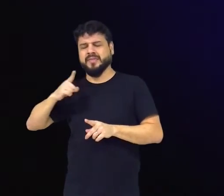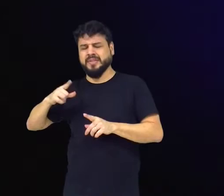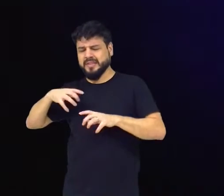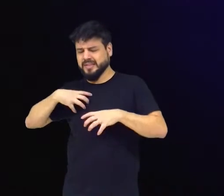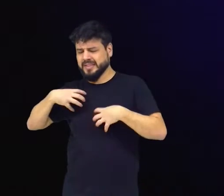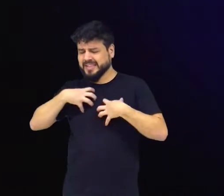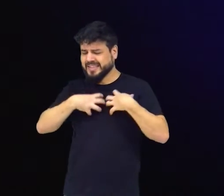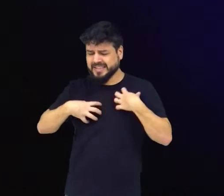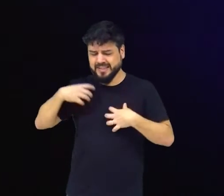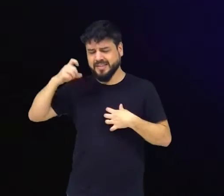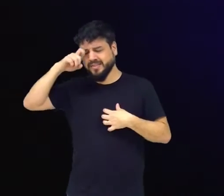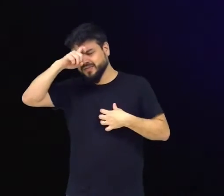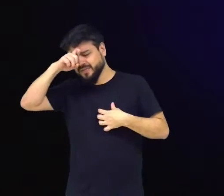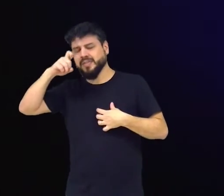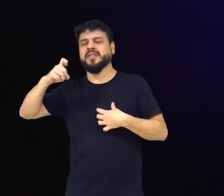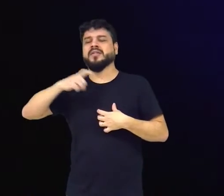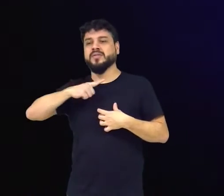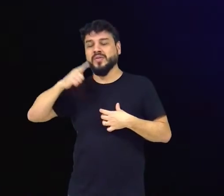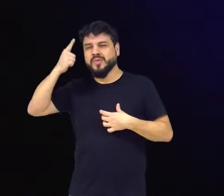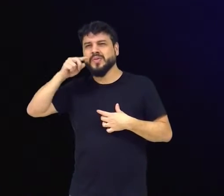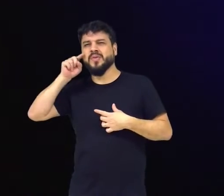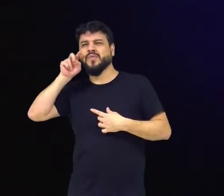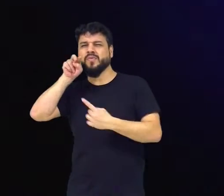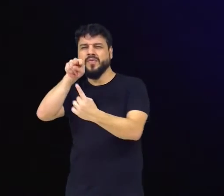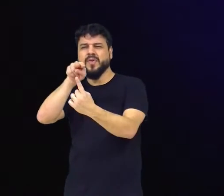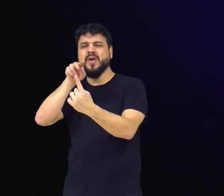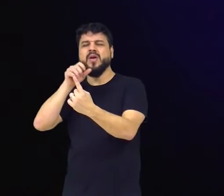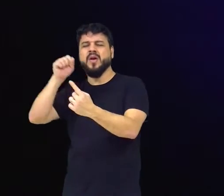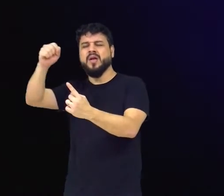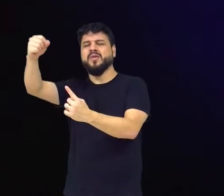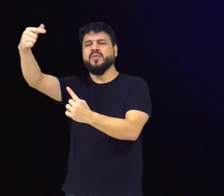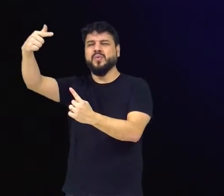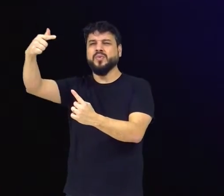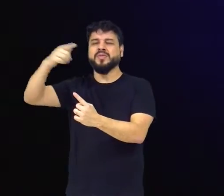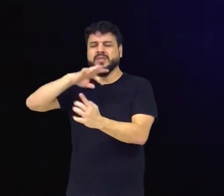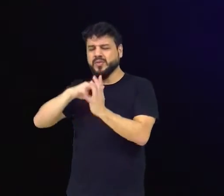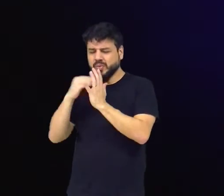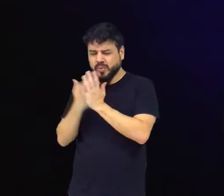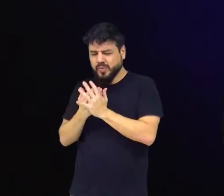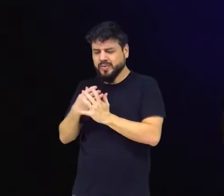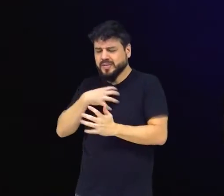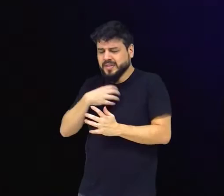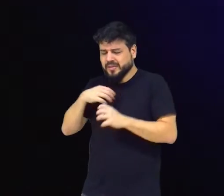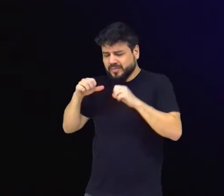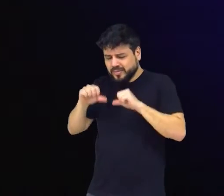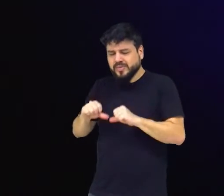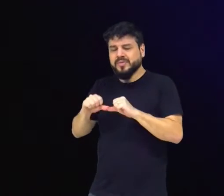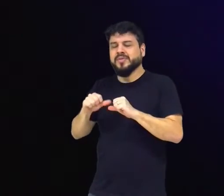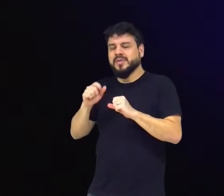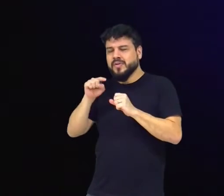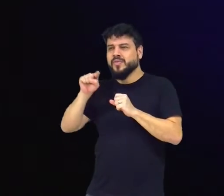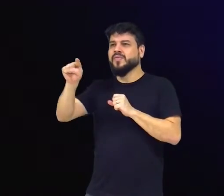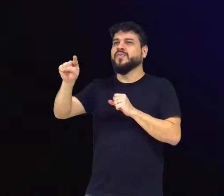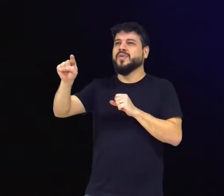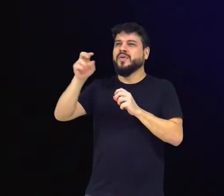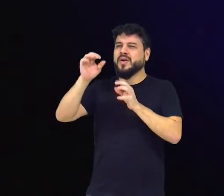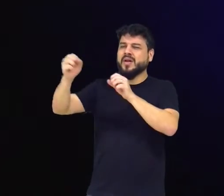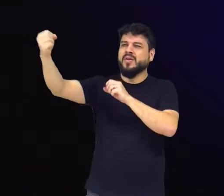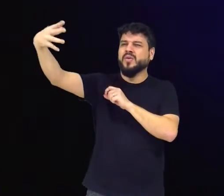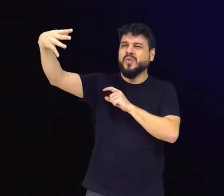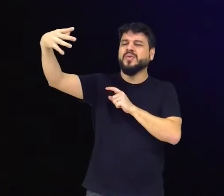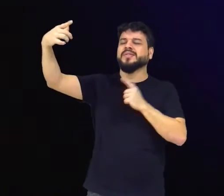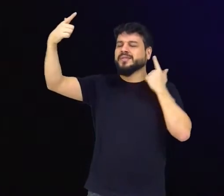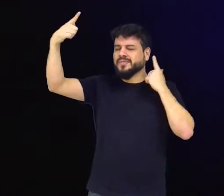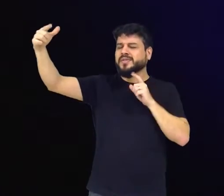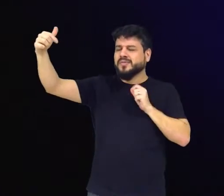os que habitavam na região da sombra da morte resplandeceu a luz. Amado irmão e amada irmã, amigo e amiga, você que